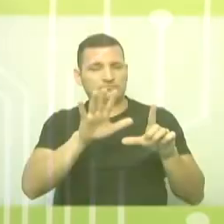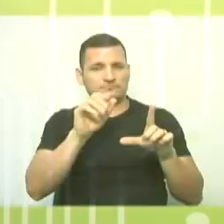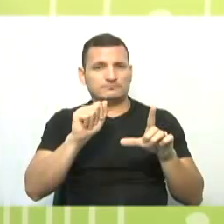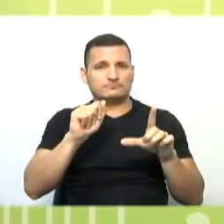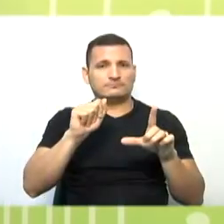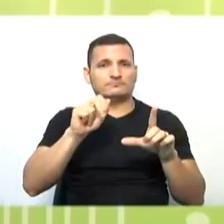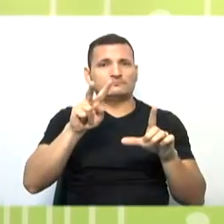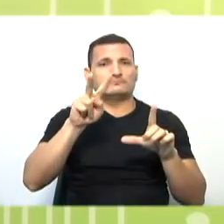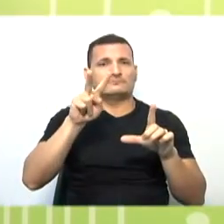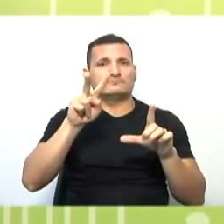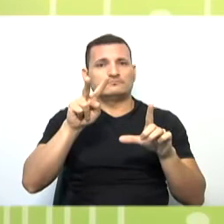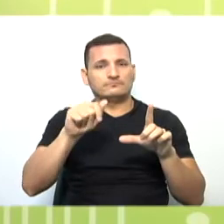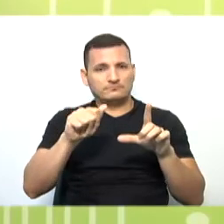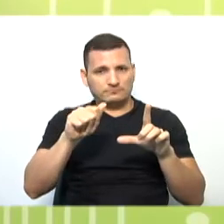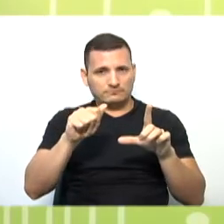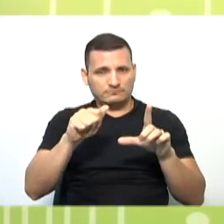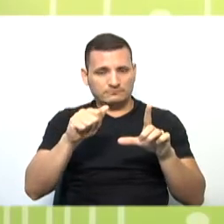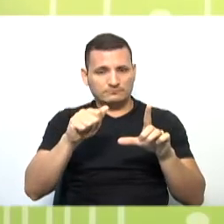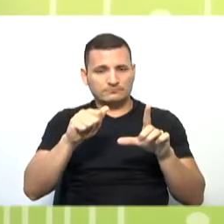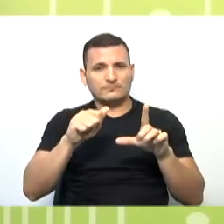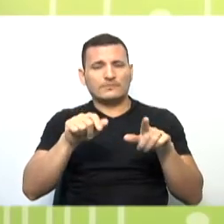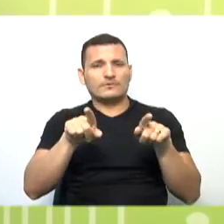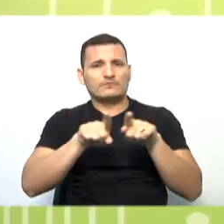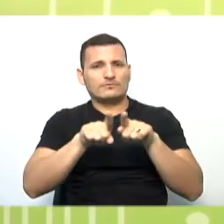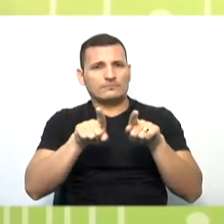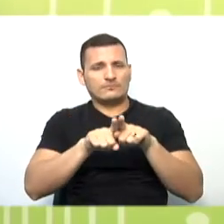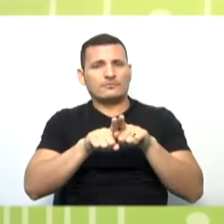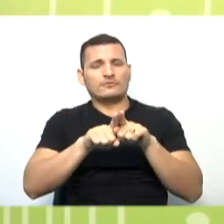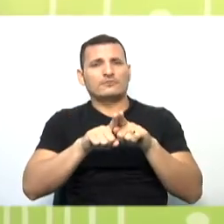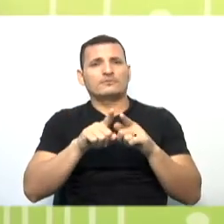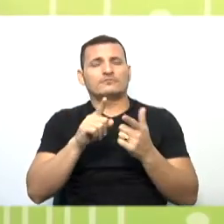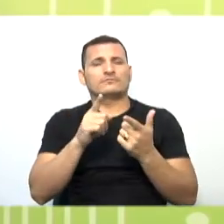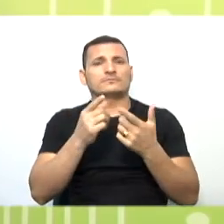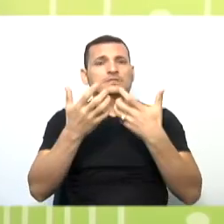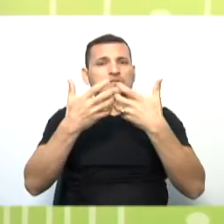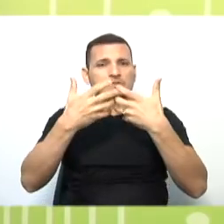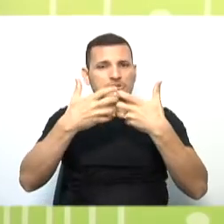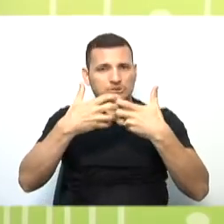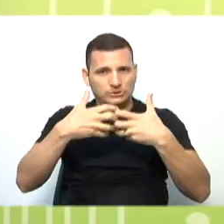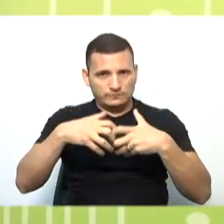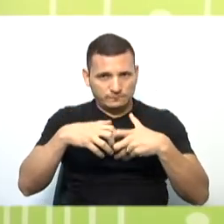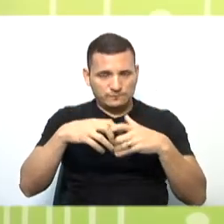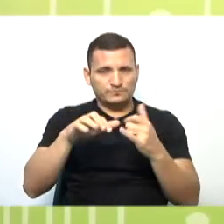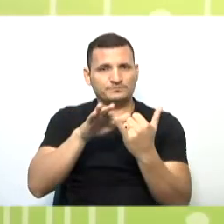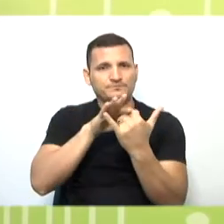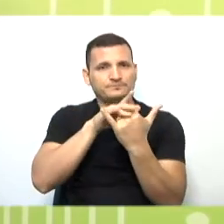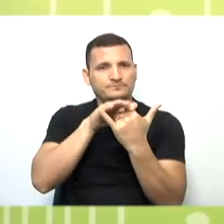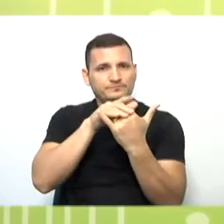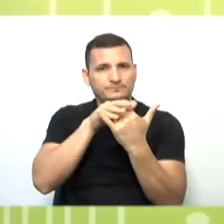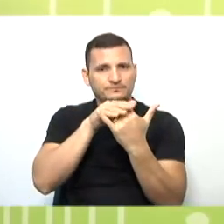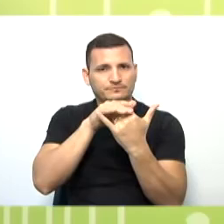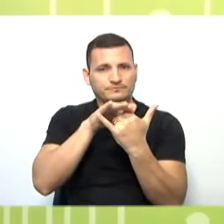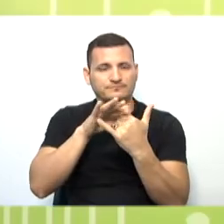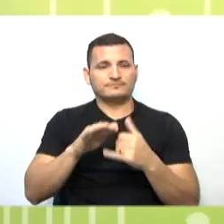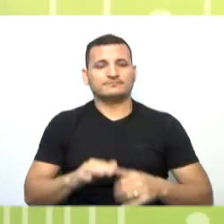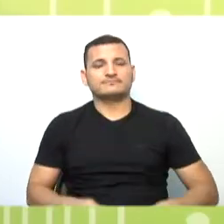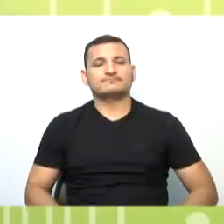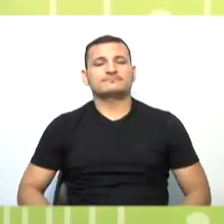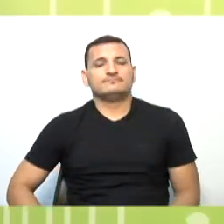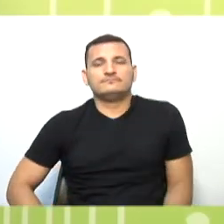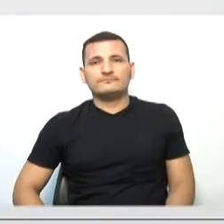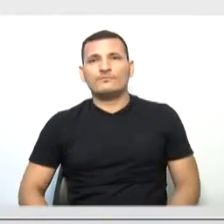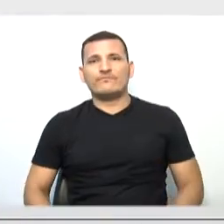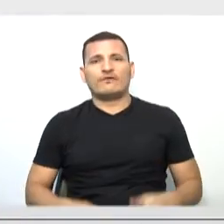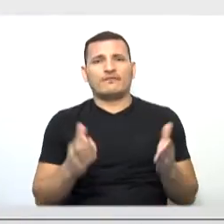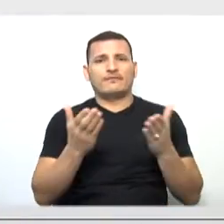ambiente virtual e no canal do IFRO Zona Norte no YouTube. Certo, pessoal? Vamos lá para o